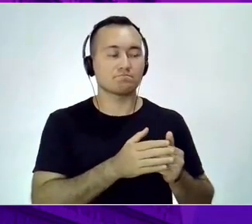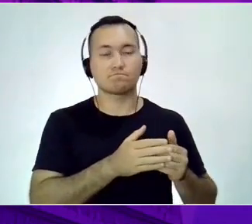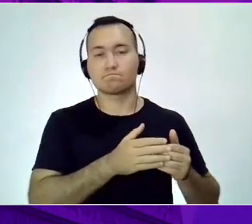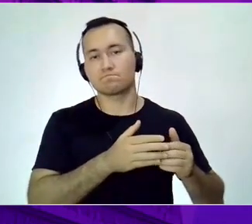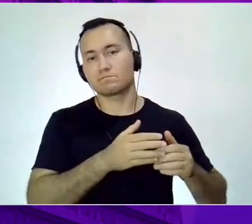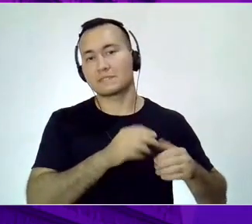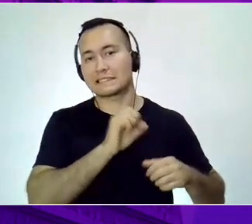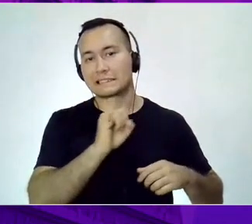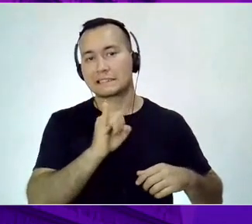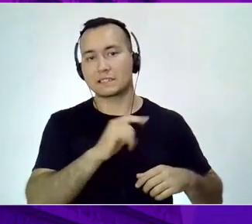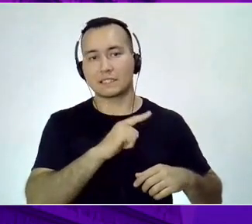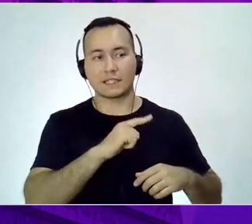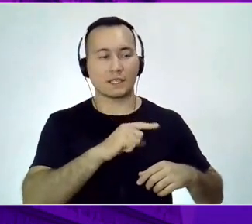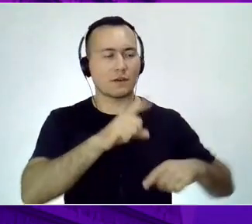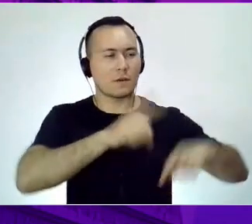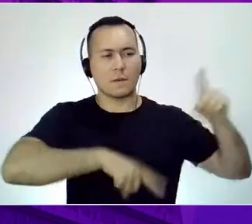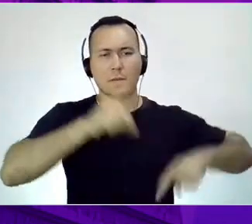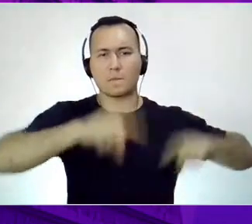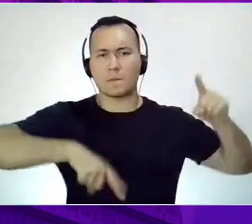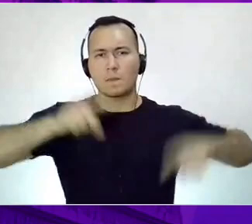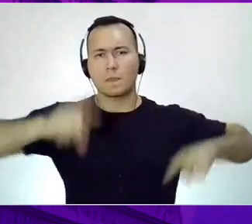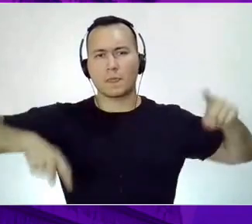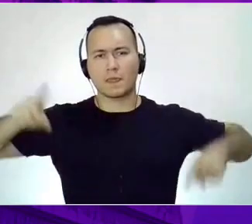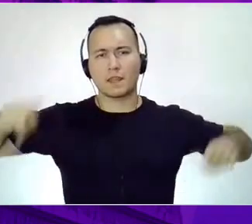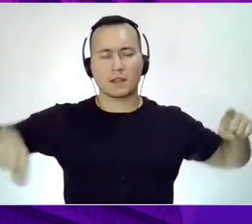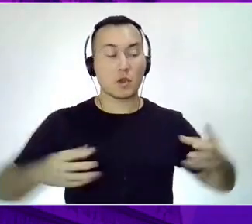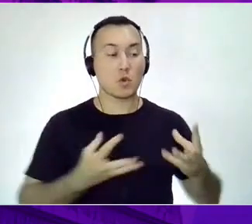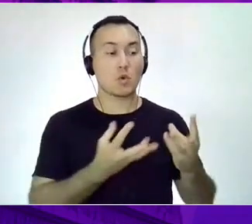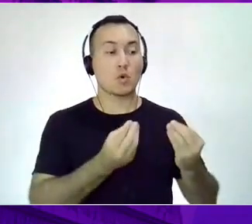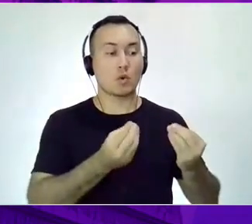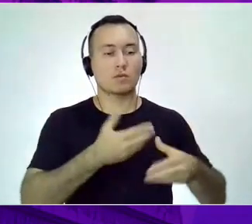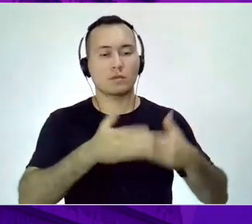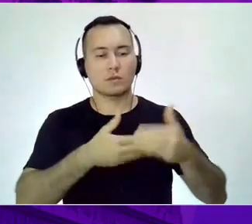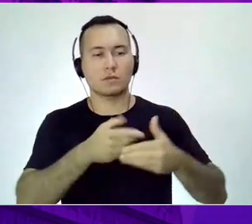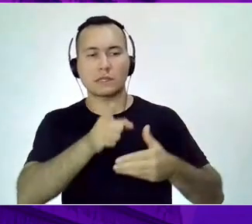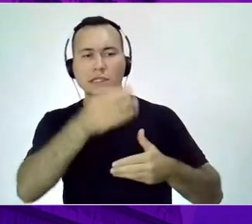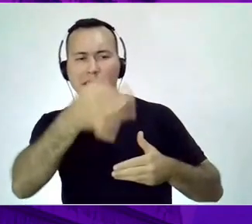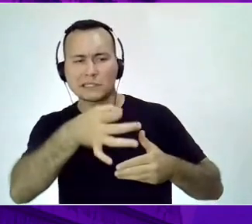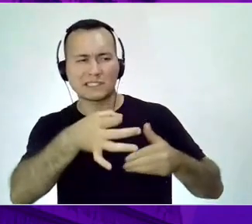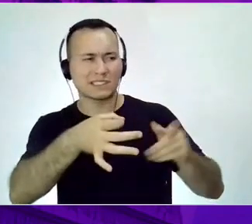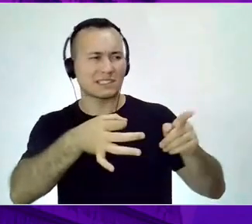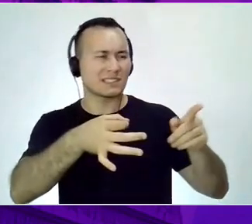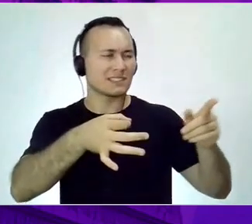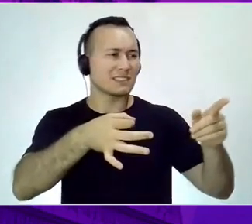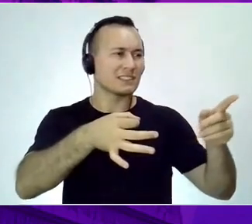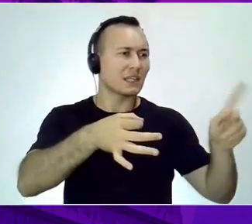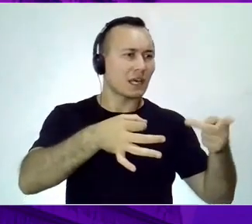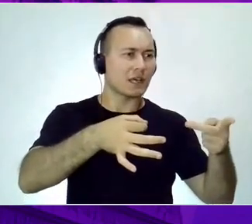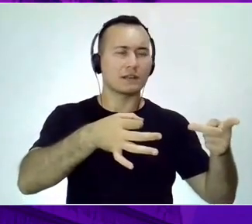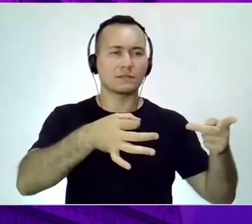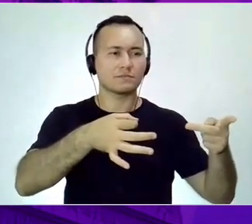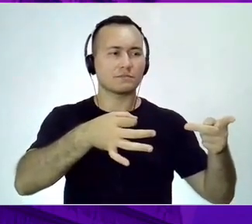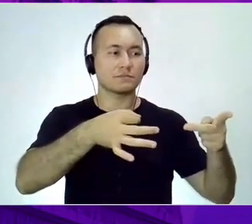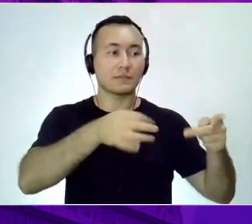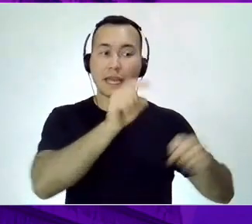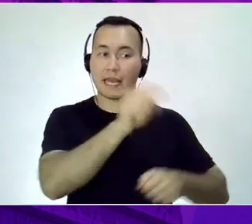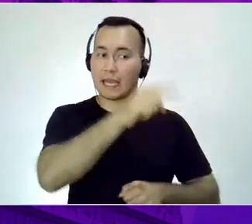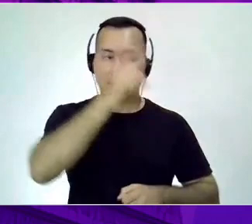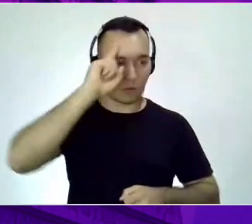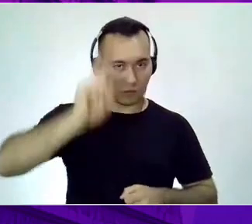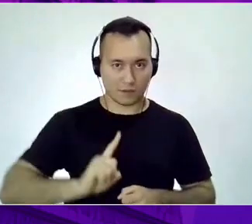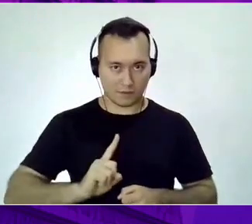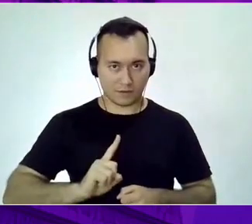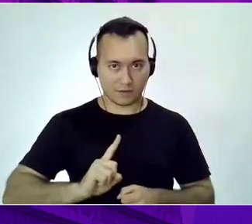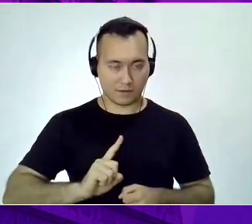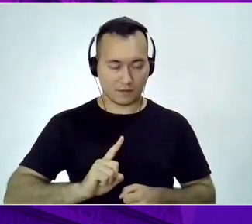Outro ponto. A grande maioria dos sistemas que consomem inteligência artificial, de alguma maneira,